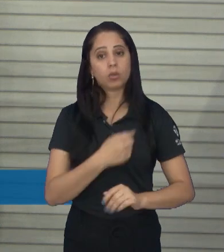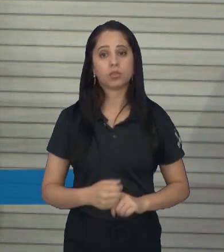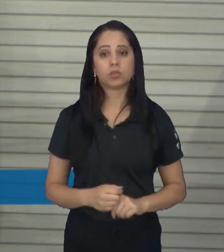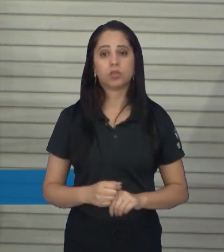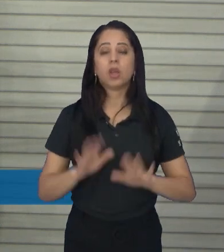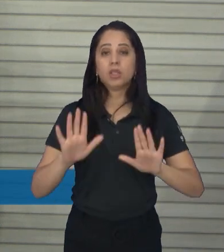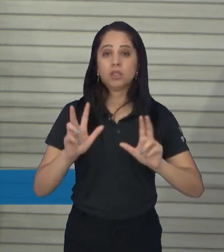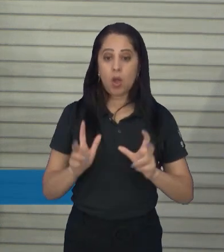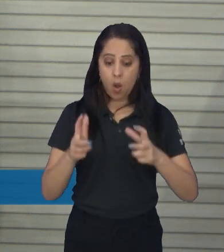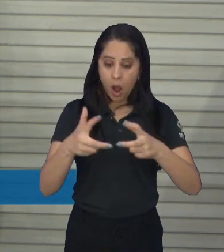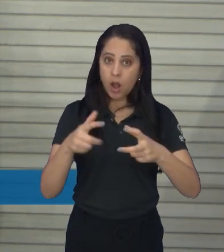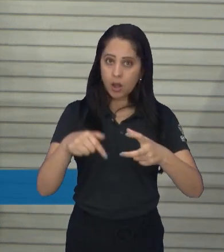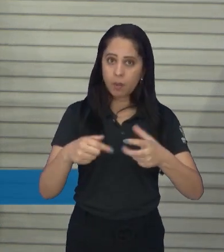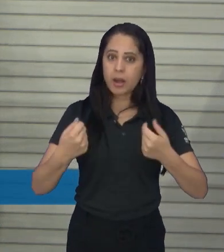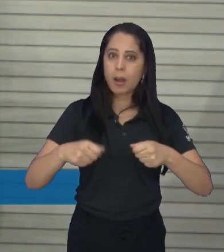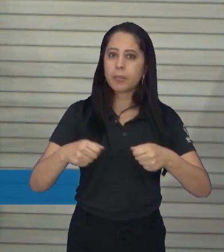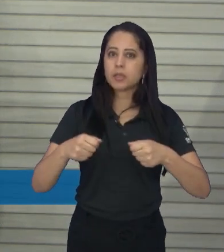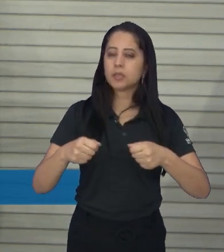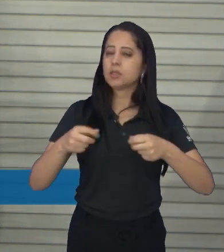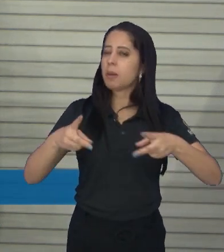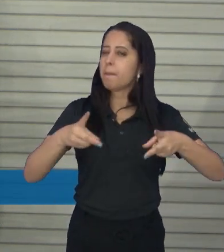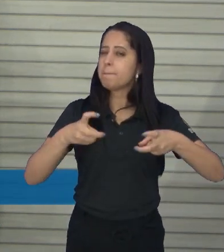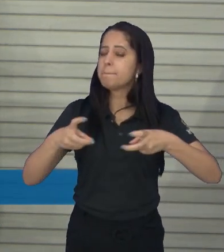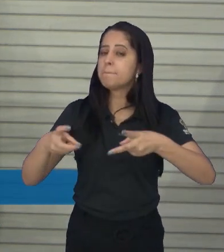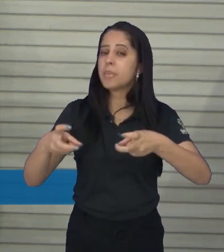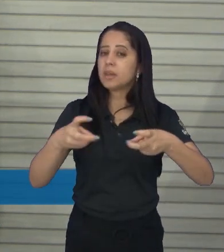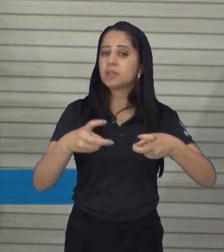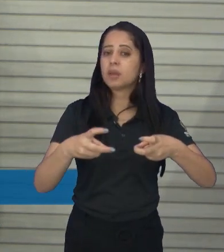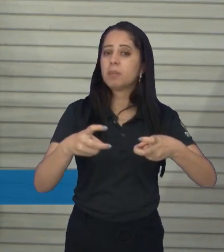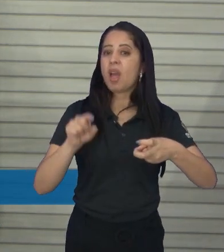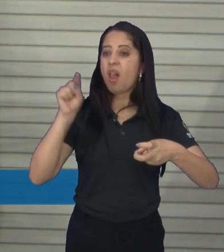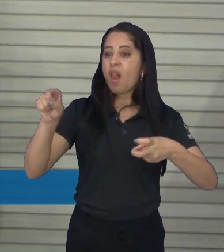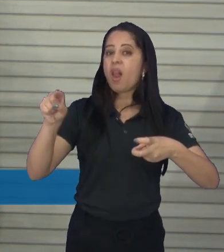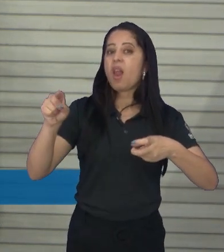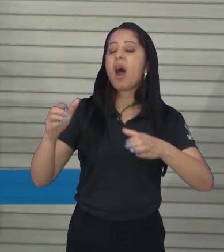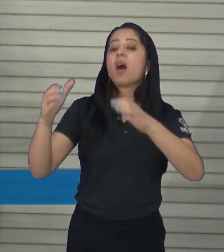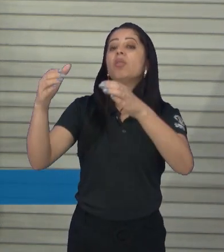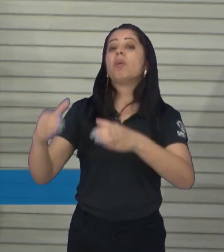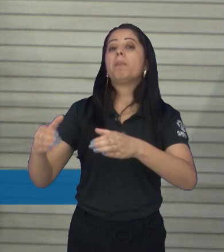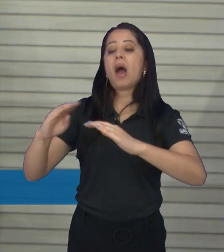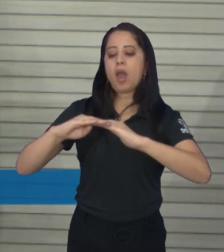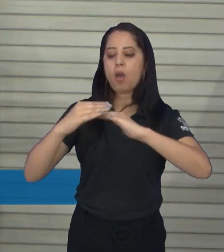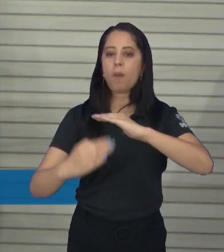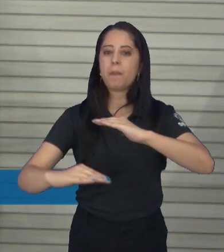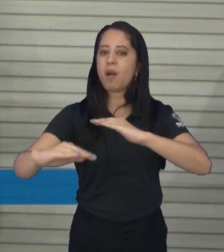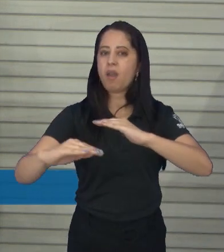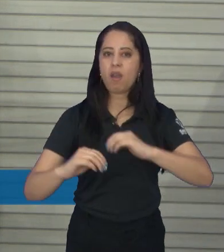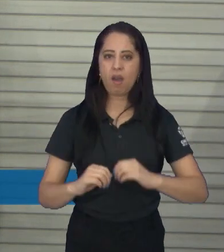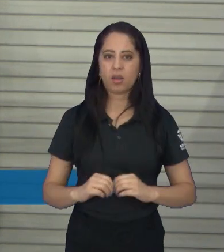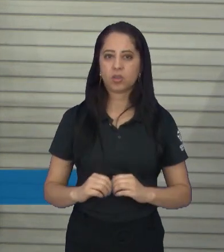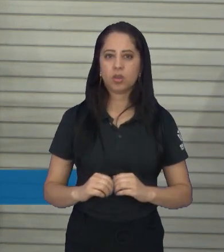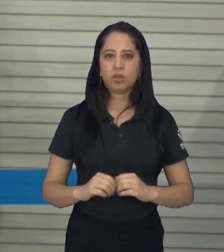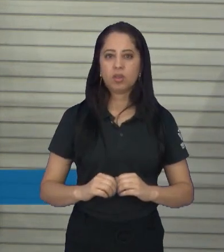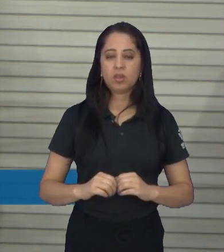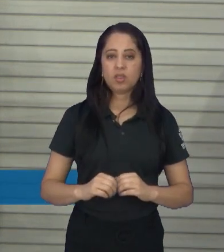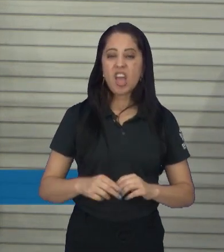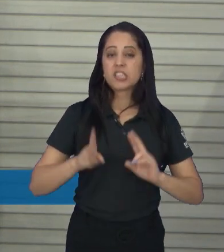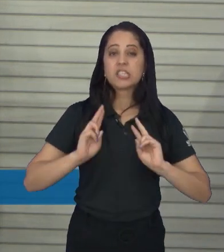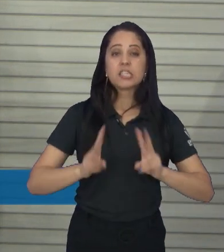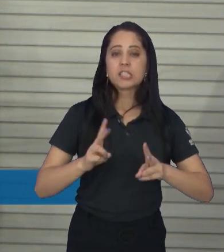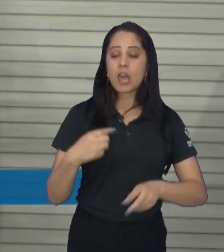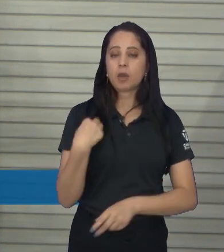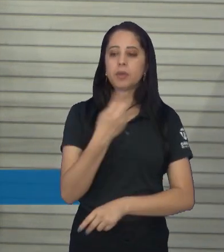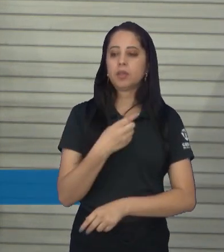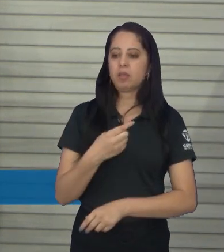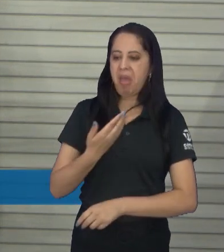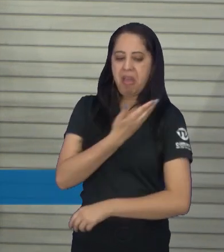devia também ver isso o que tá acontecendo com os moradores do banhado porque a gente só só é lembrado na discriminação a gente só é